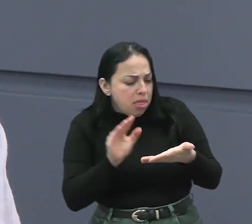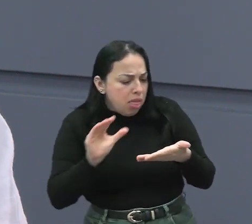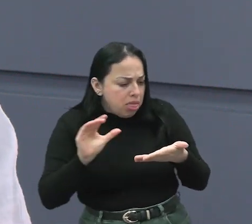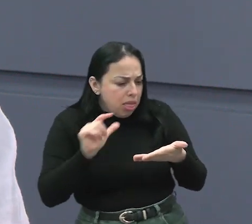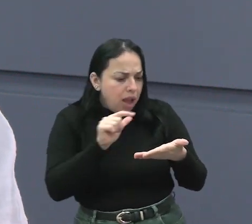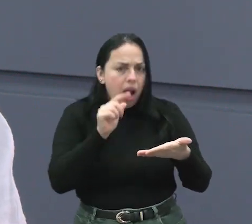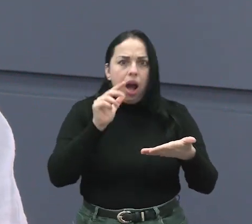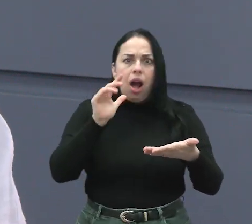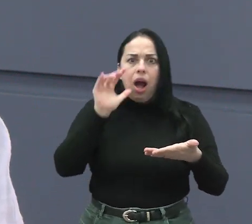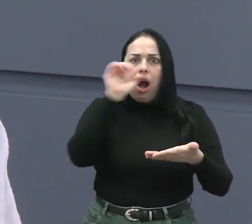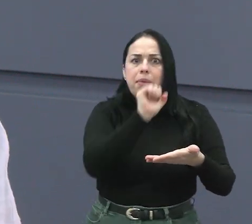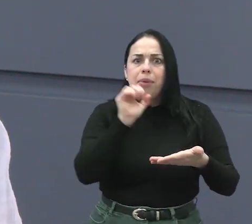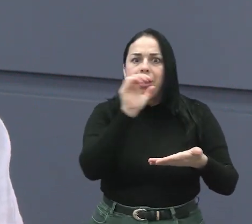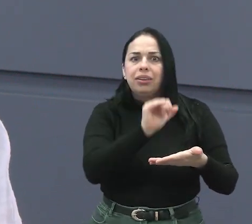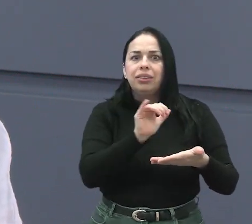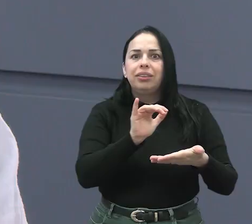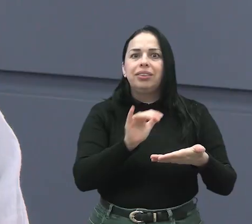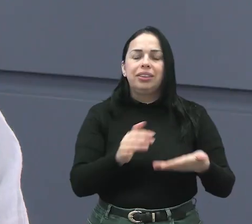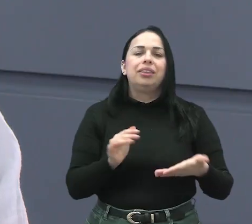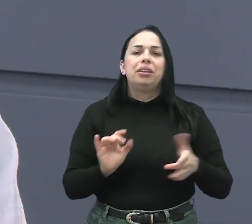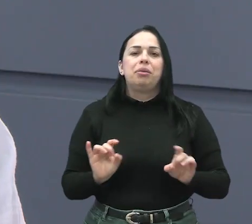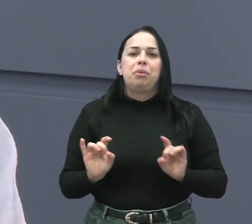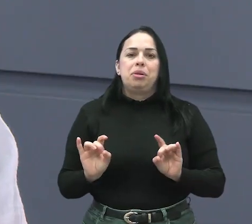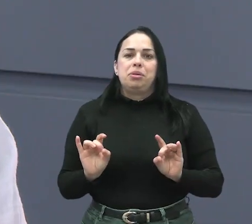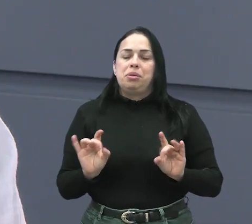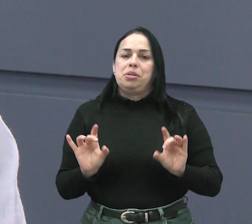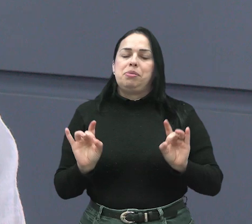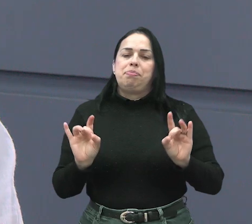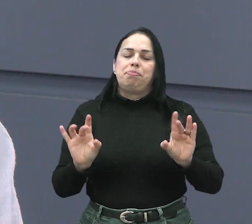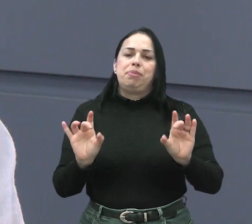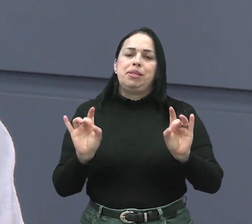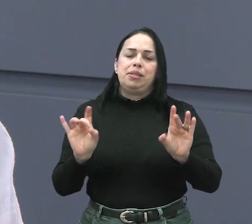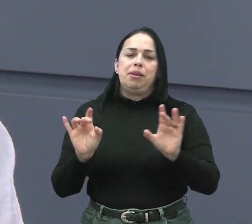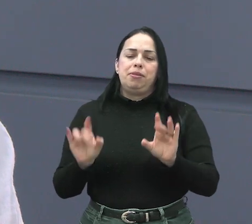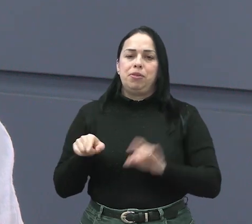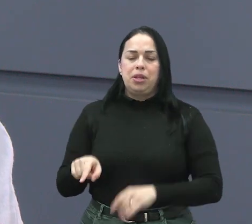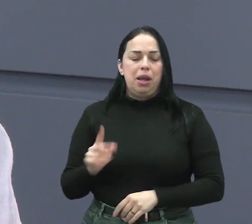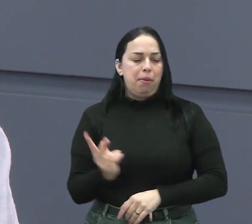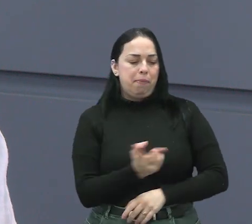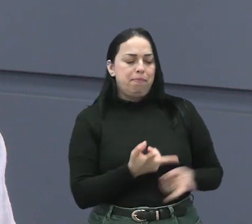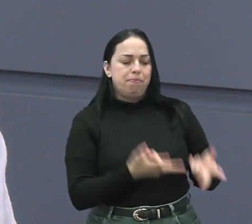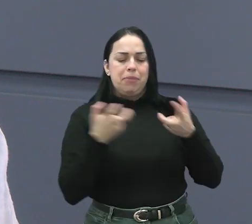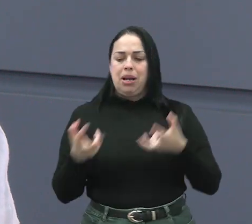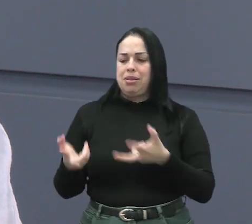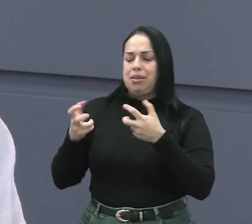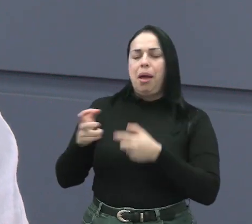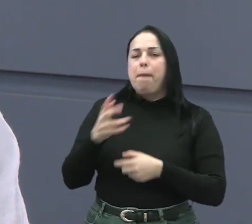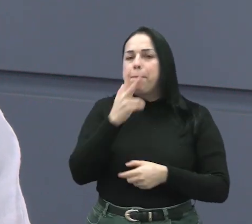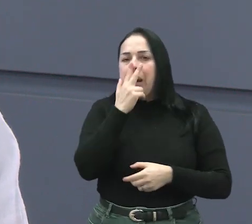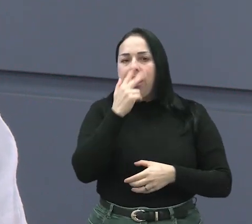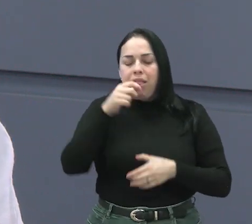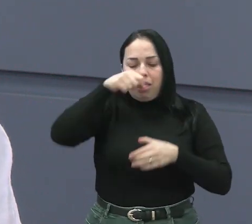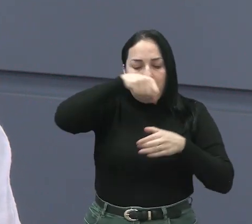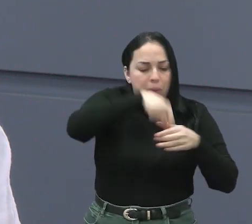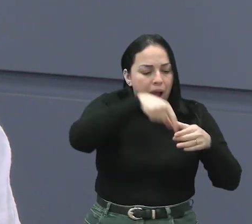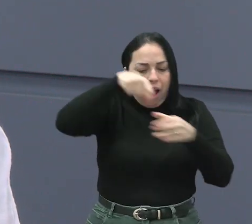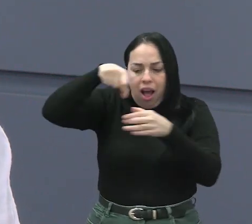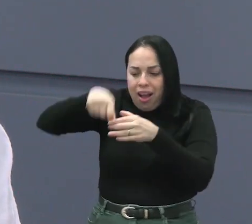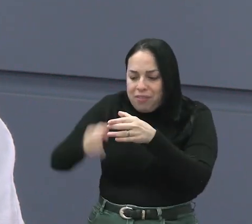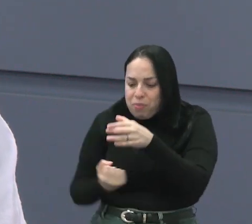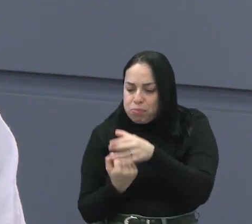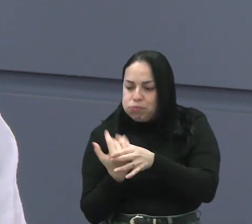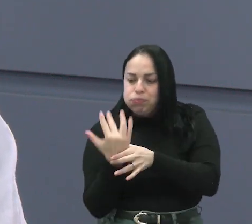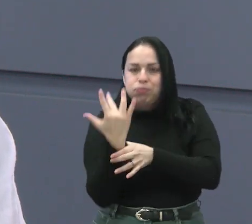ver as letrinhas, conhecer as vogais e tudo mais. É muito especial participar desse momento, né, de aprendizado, que a gente sabe que é uma sementinha, né, agora nesse